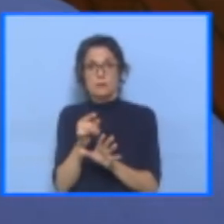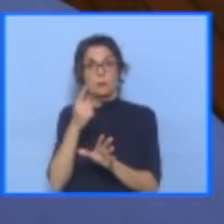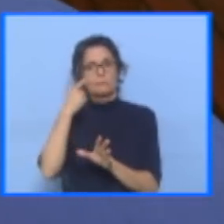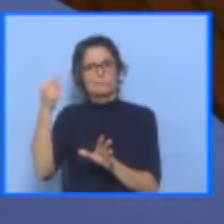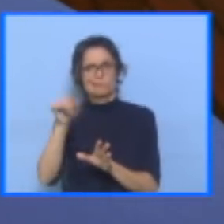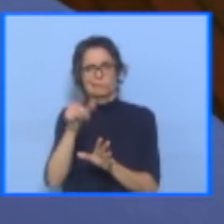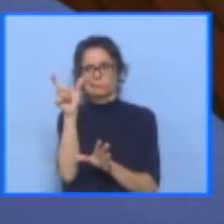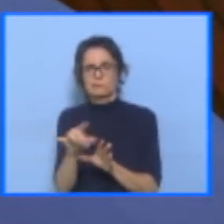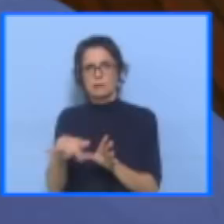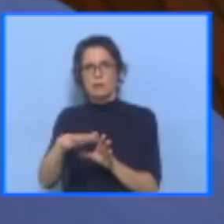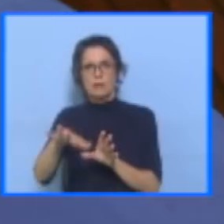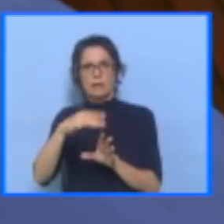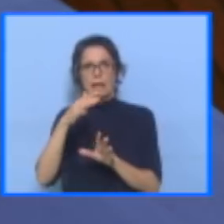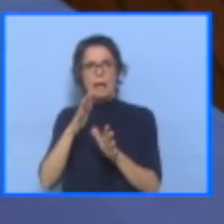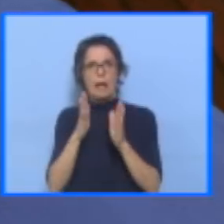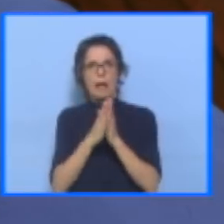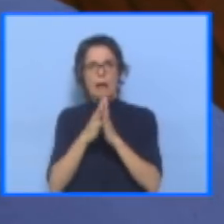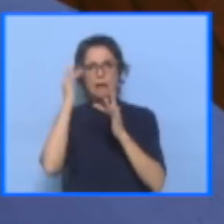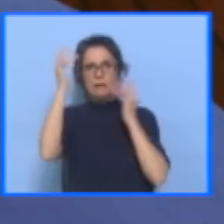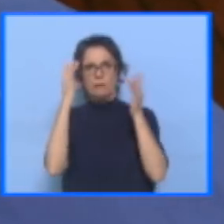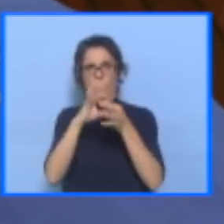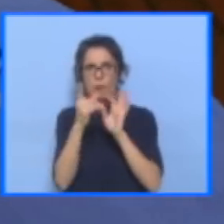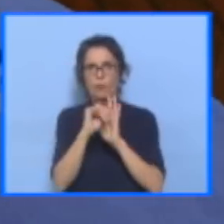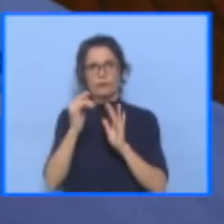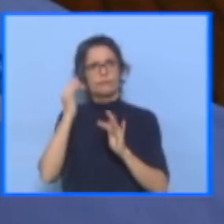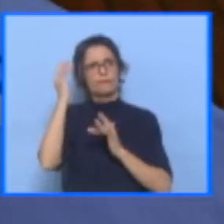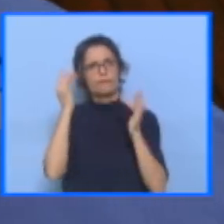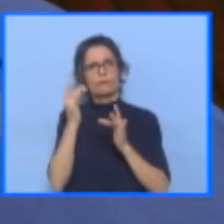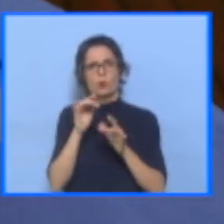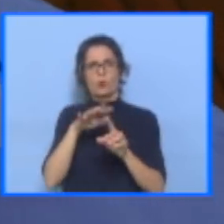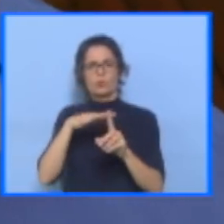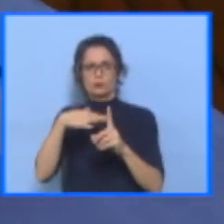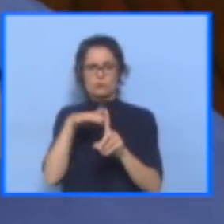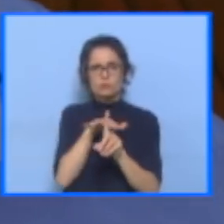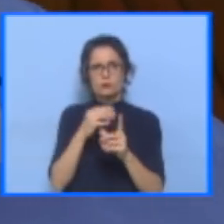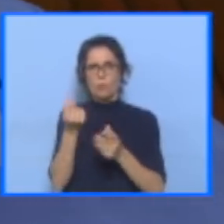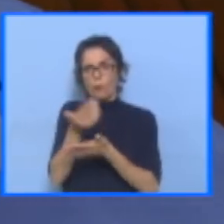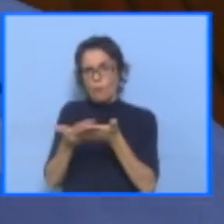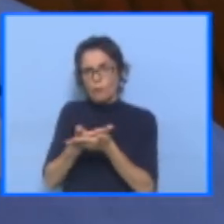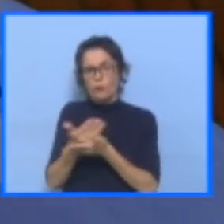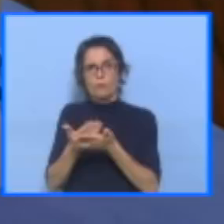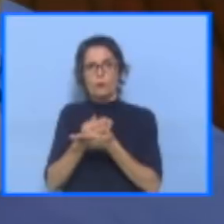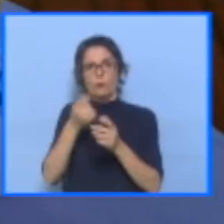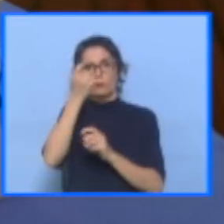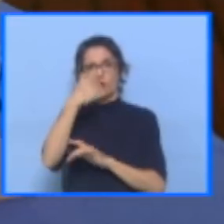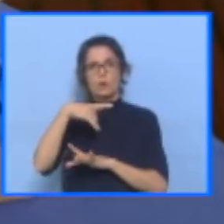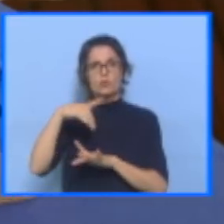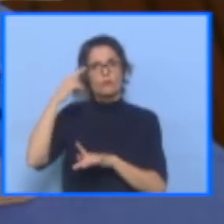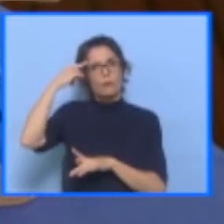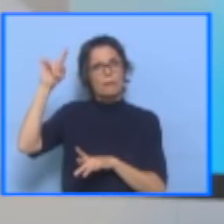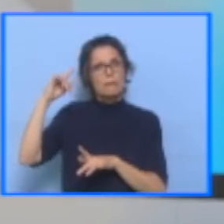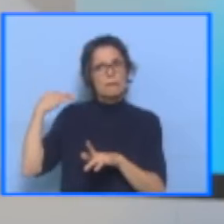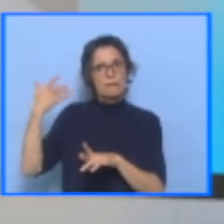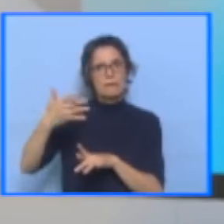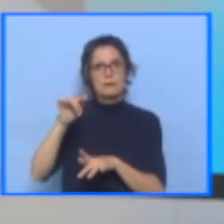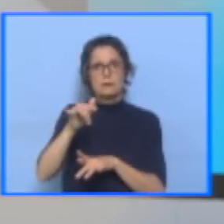sejam da área teológica, filosófica, sociológica, económica, história das ideias, naturalmente